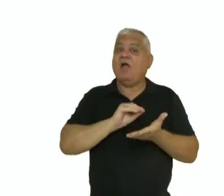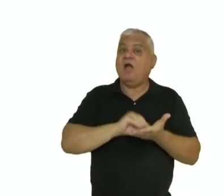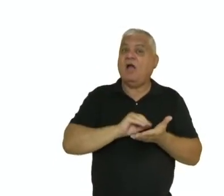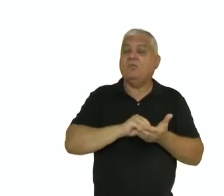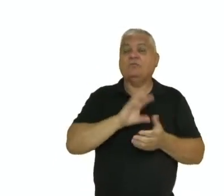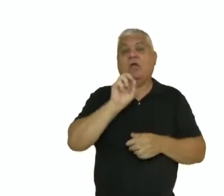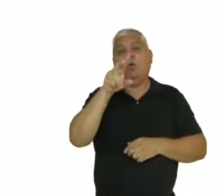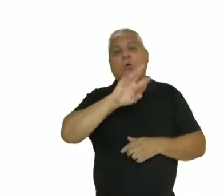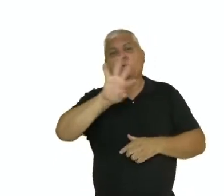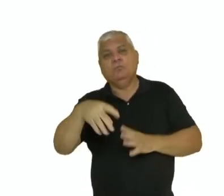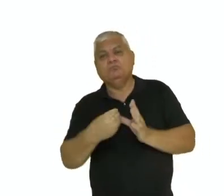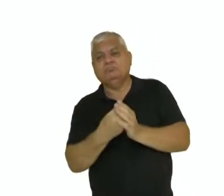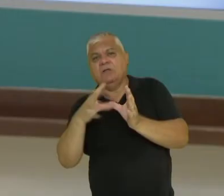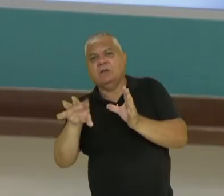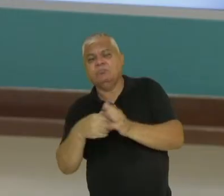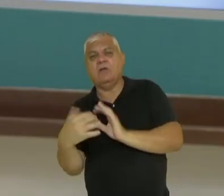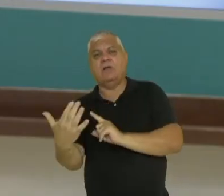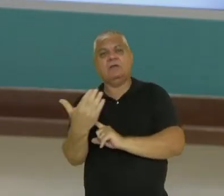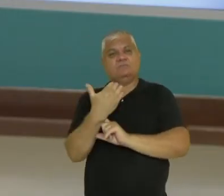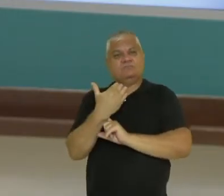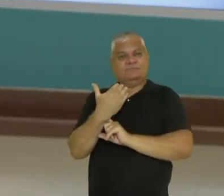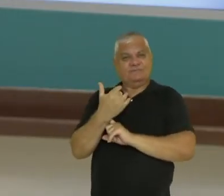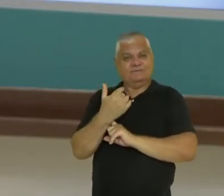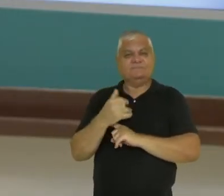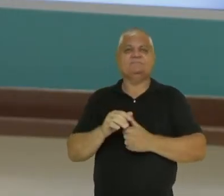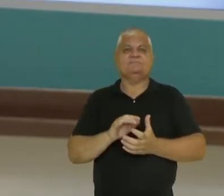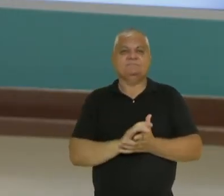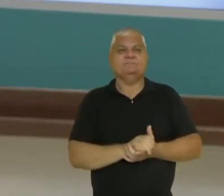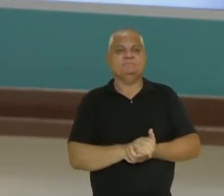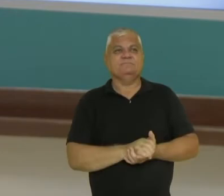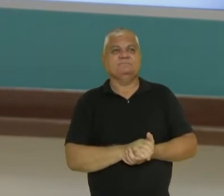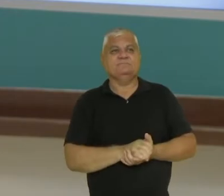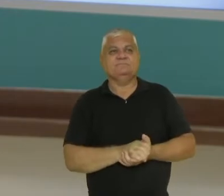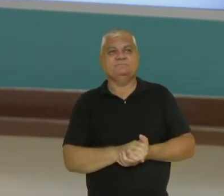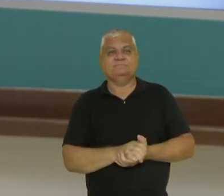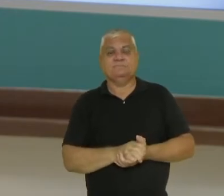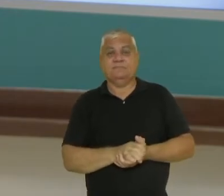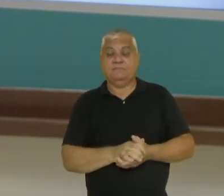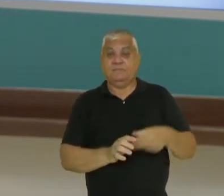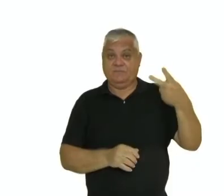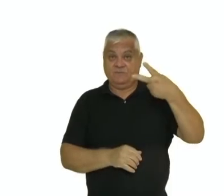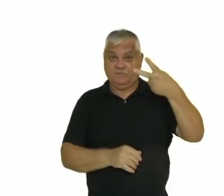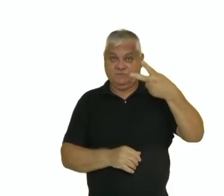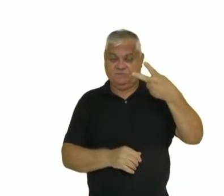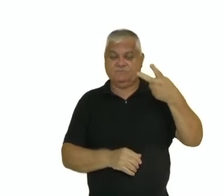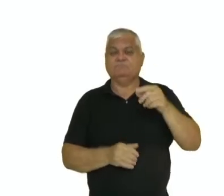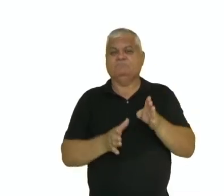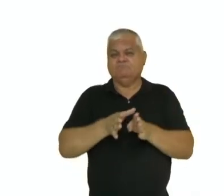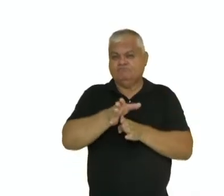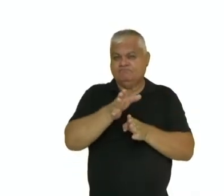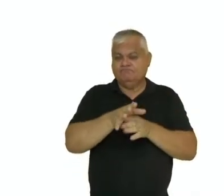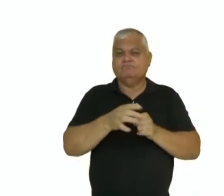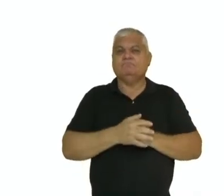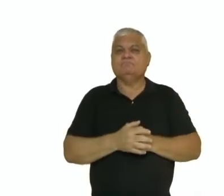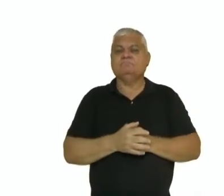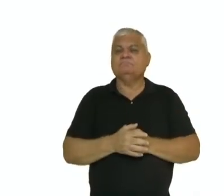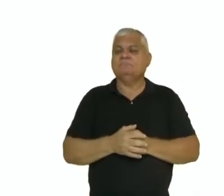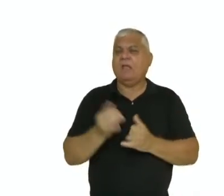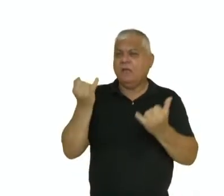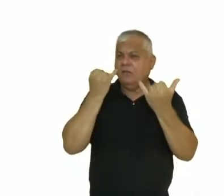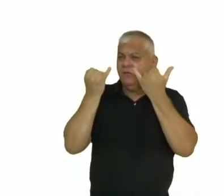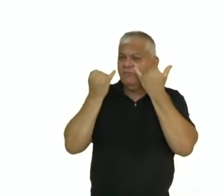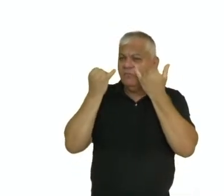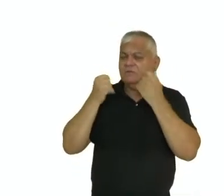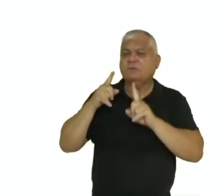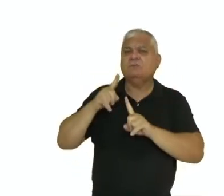podem facilitar muito a resolução do problema. Dica 2. Entenda que tipo de informação está